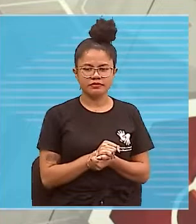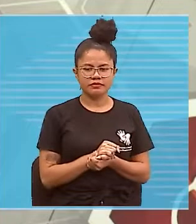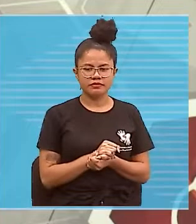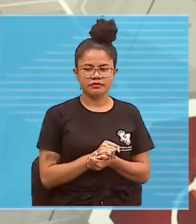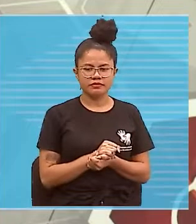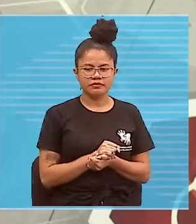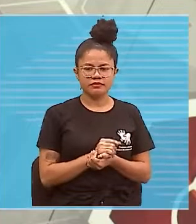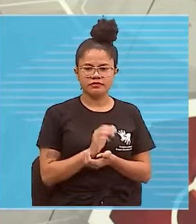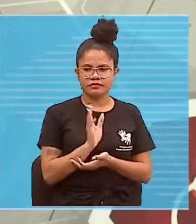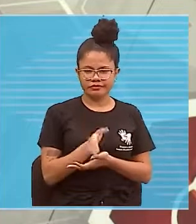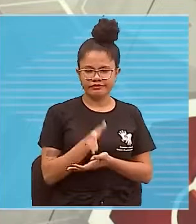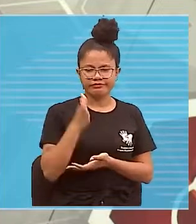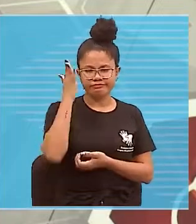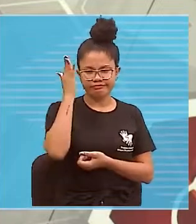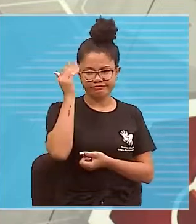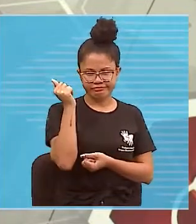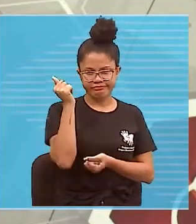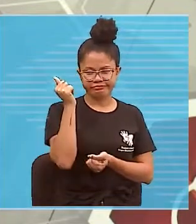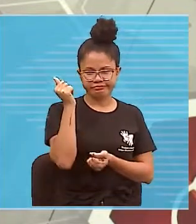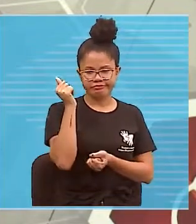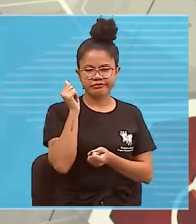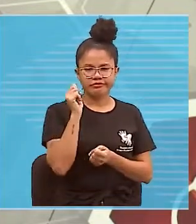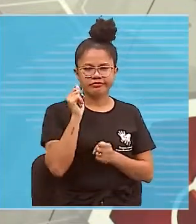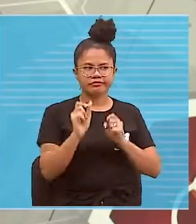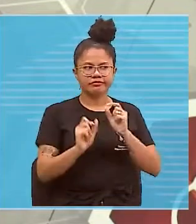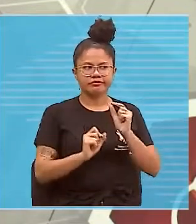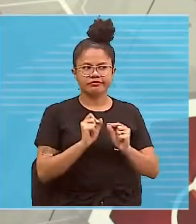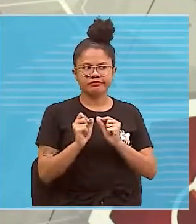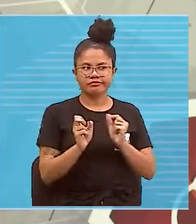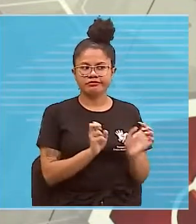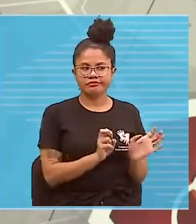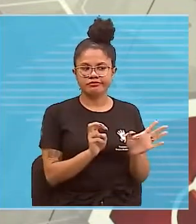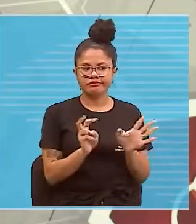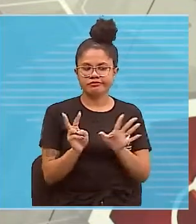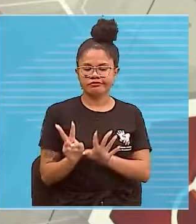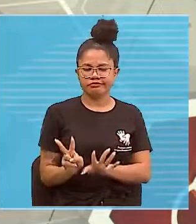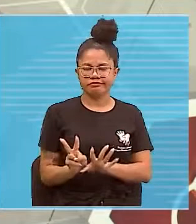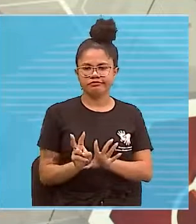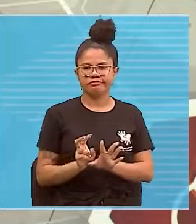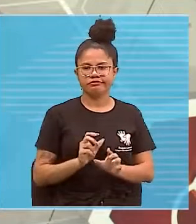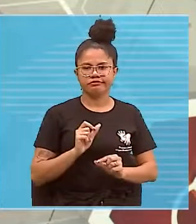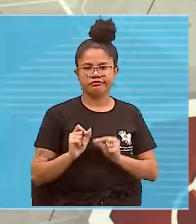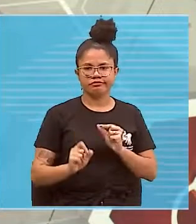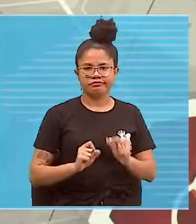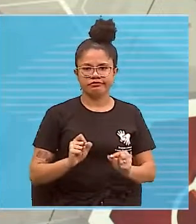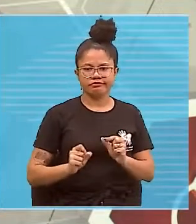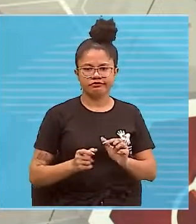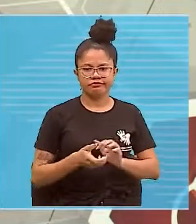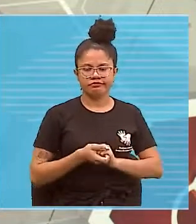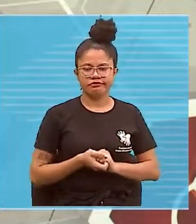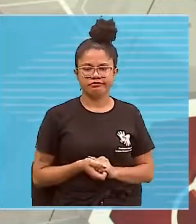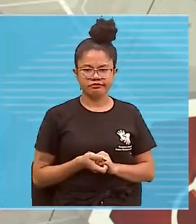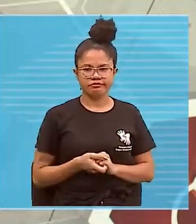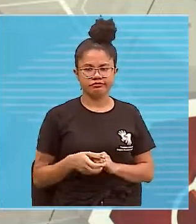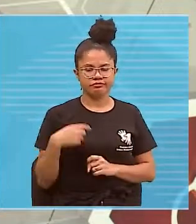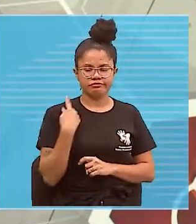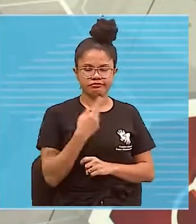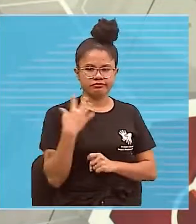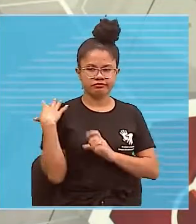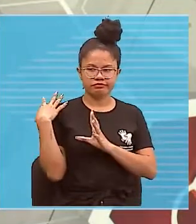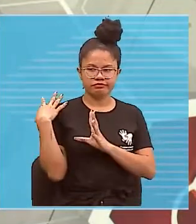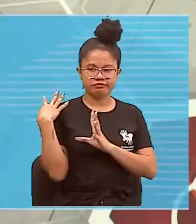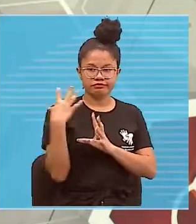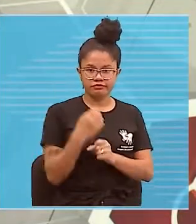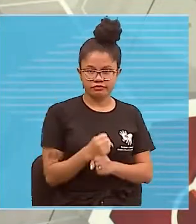já estão sabendo imagino eu que essa semana é uma semana aonde a gente tá fazendo revisão a